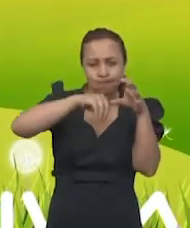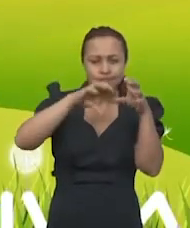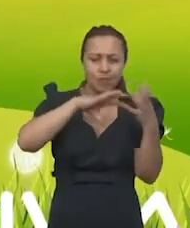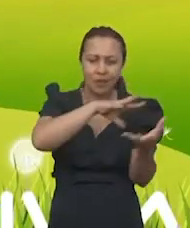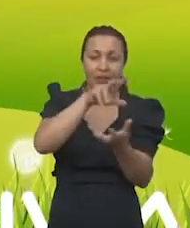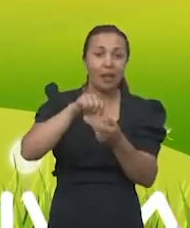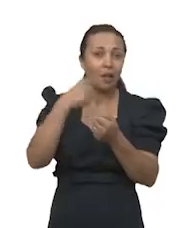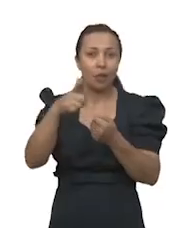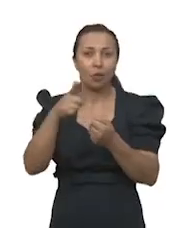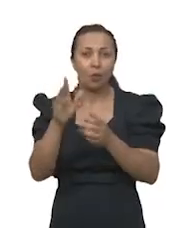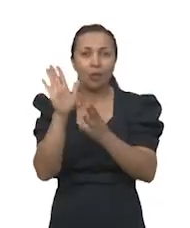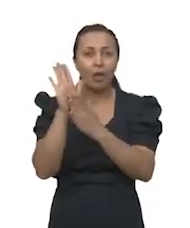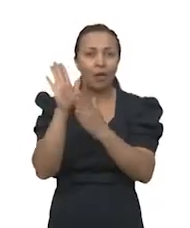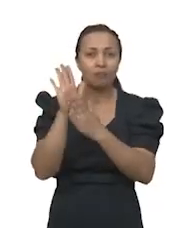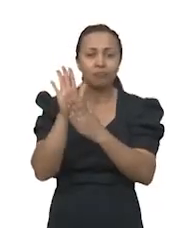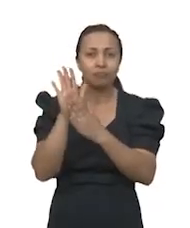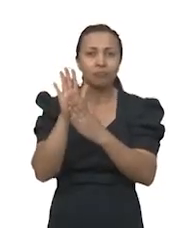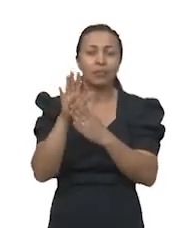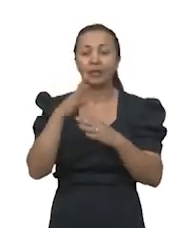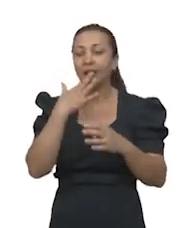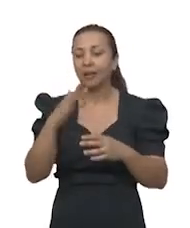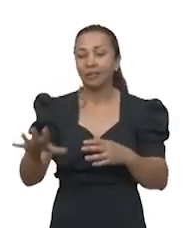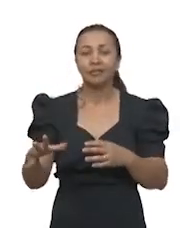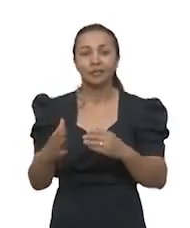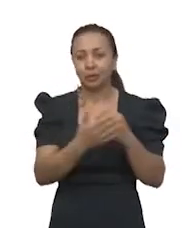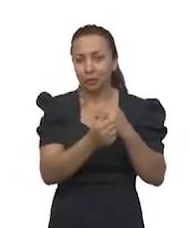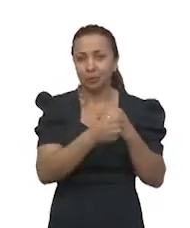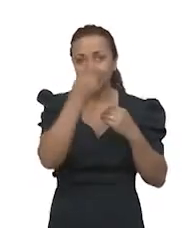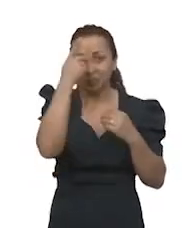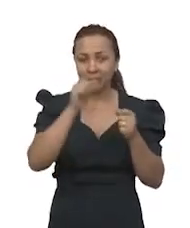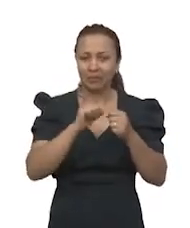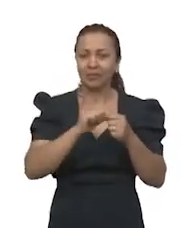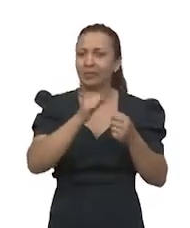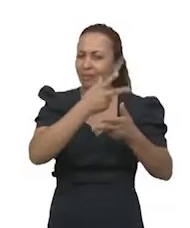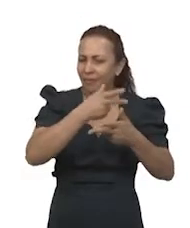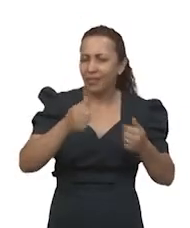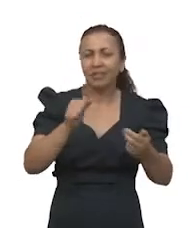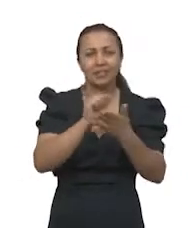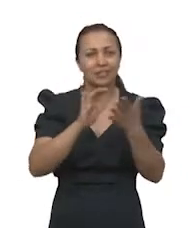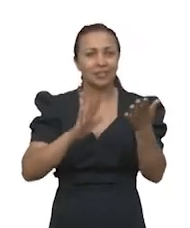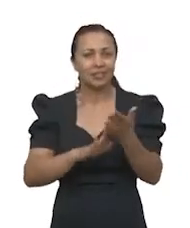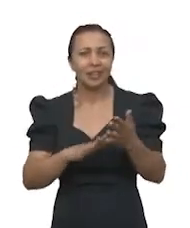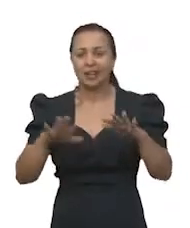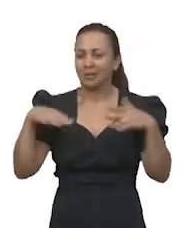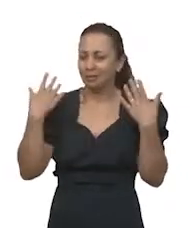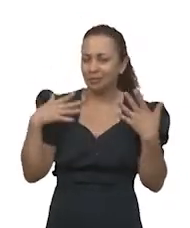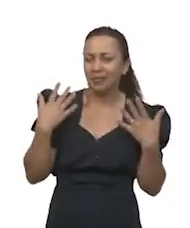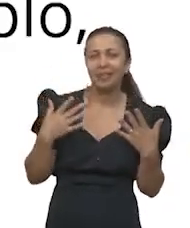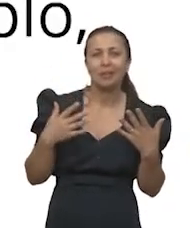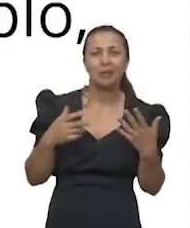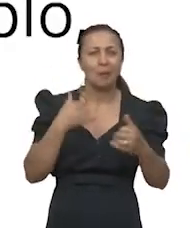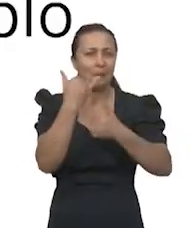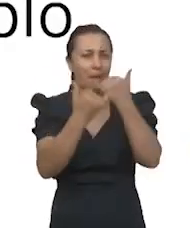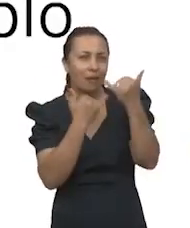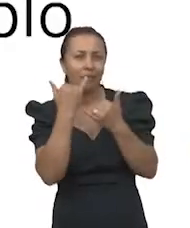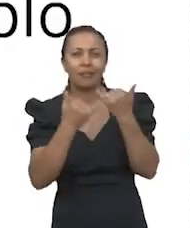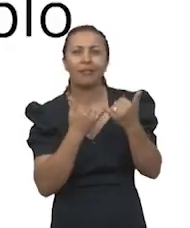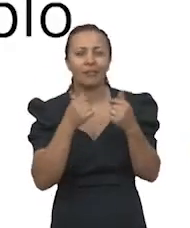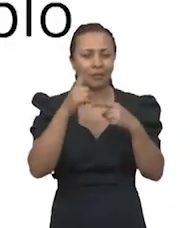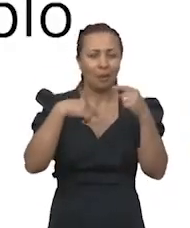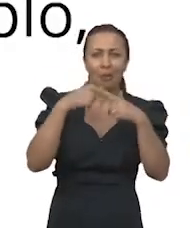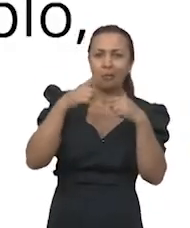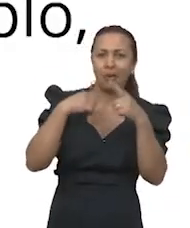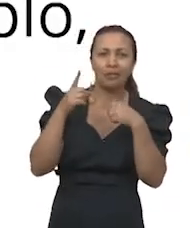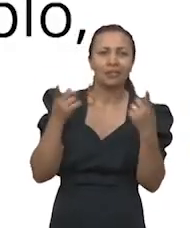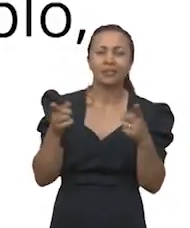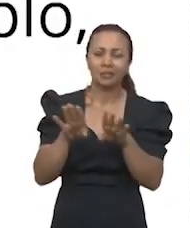as mãozinhas. Então a criança é convidada a fazer uma série de atividades de forma muito lúdica com brinquedos, com